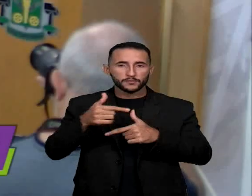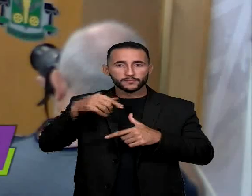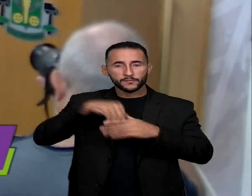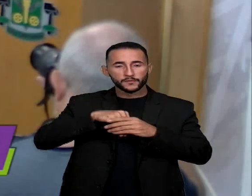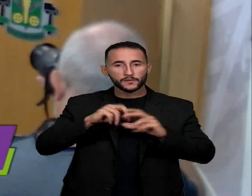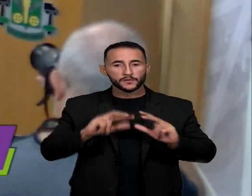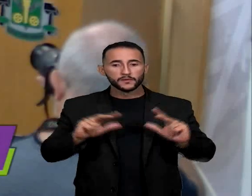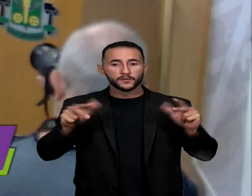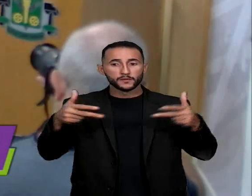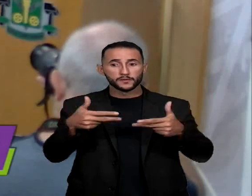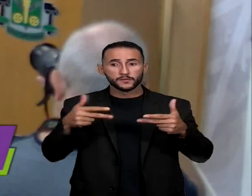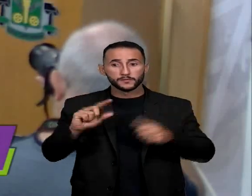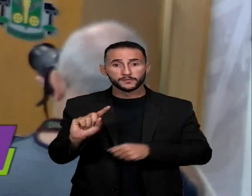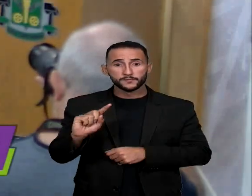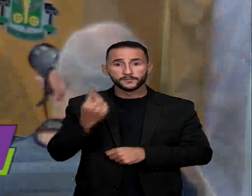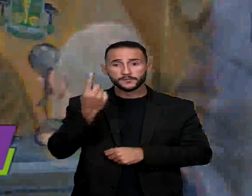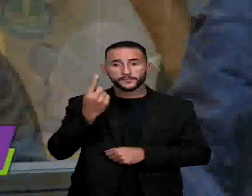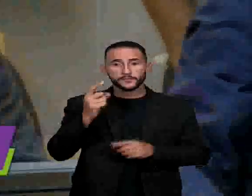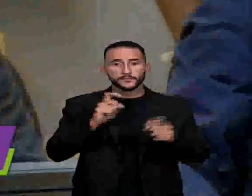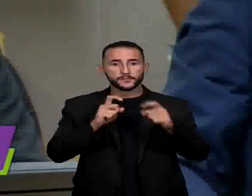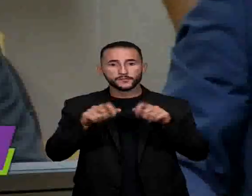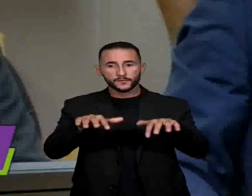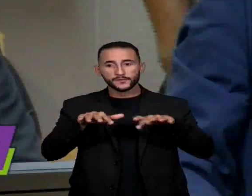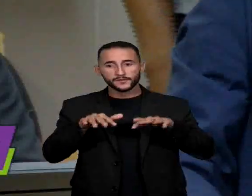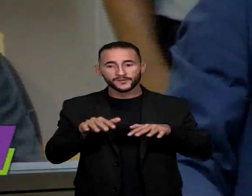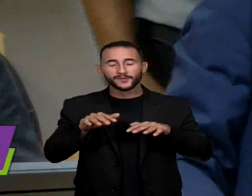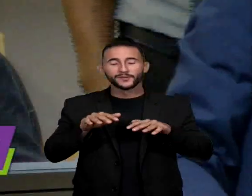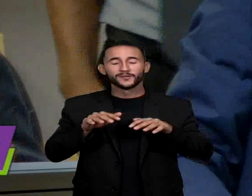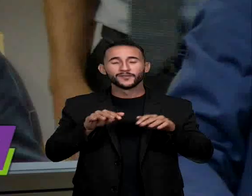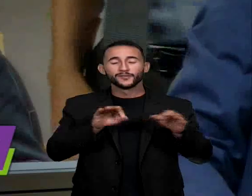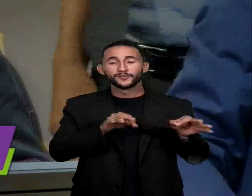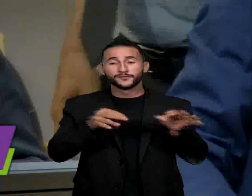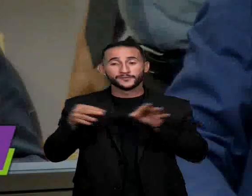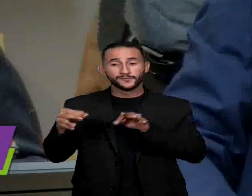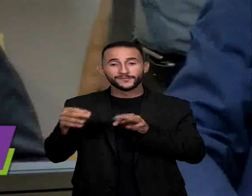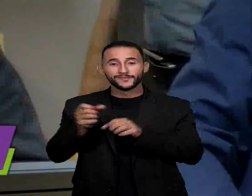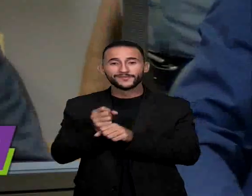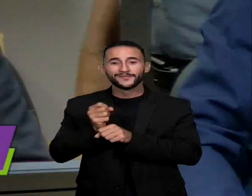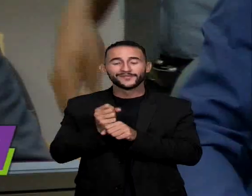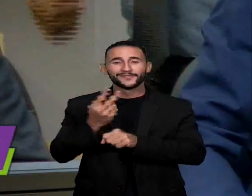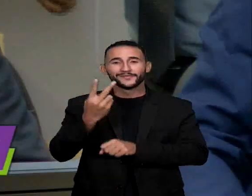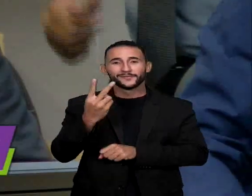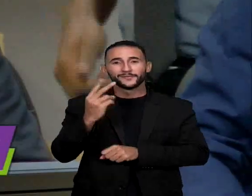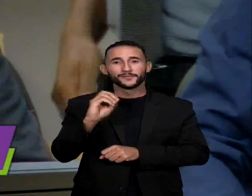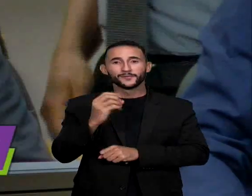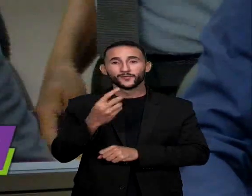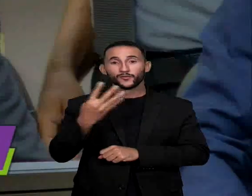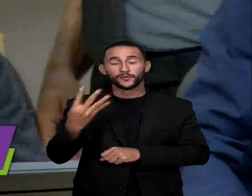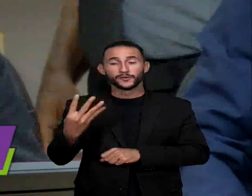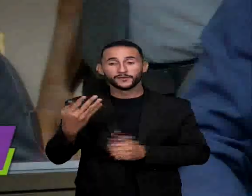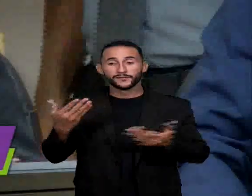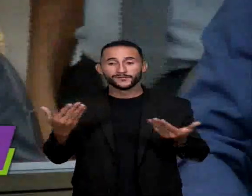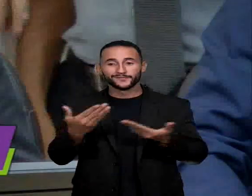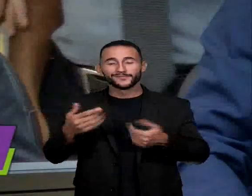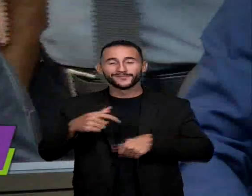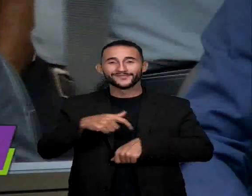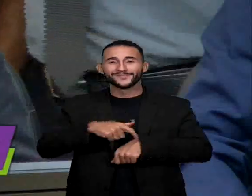noa primeira são ordin de24 desta tarde solito